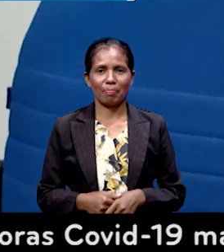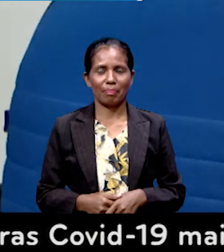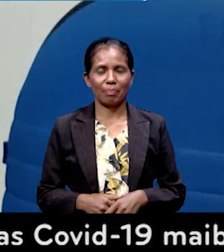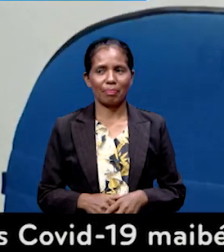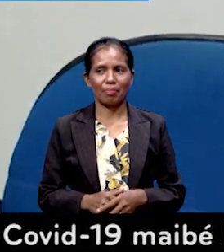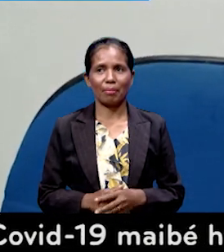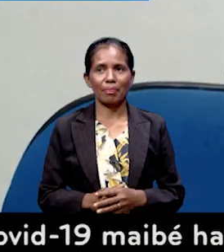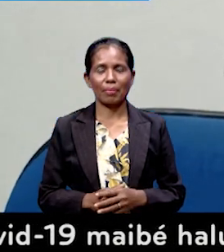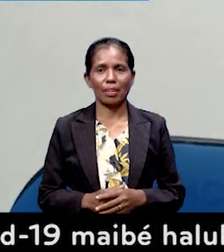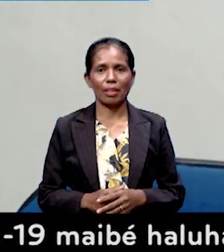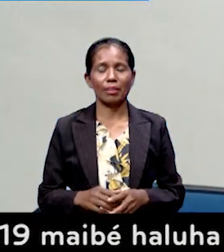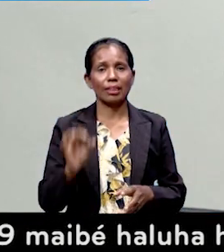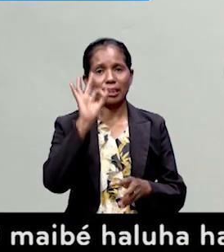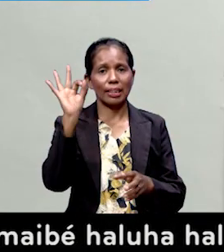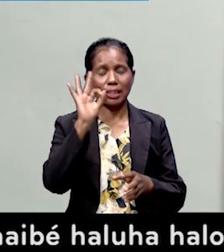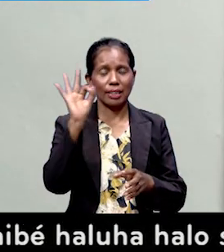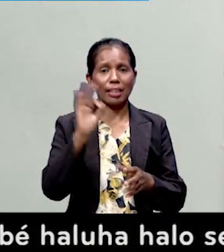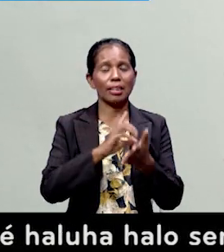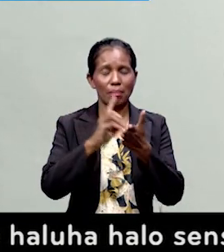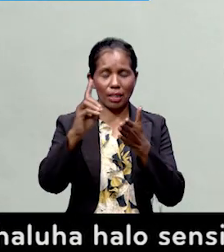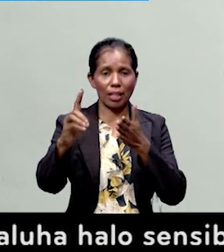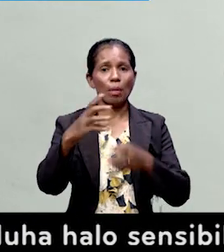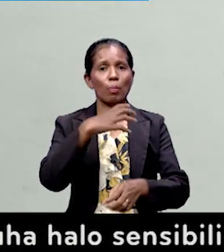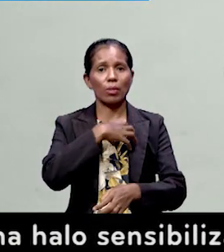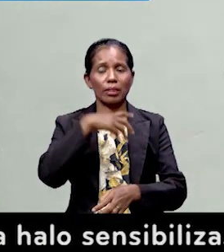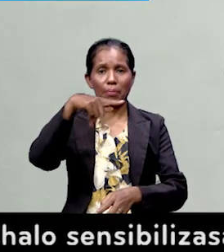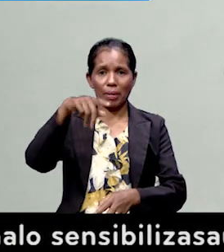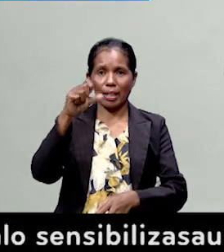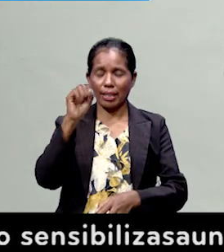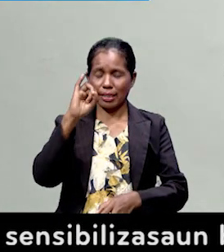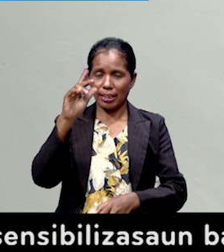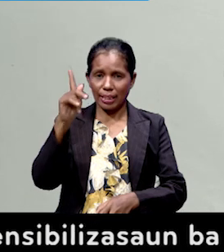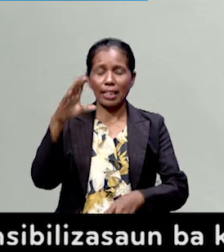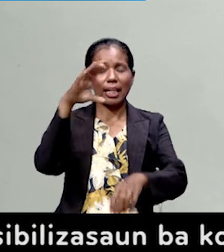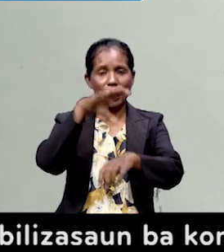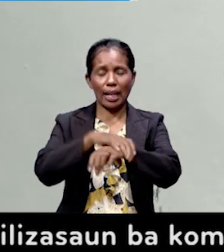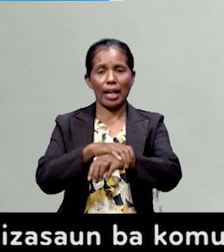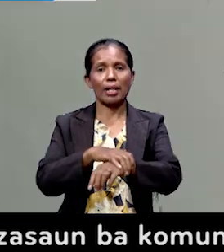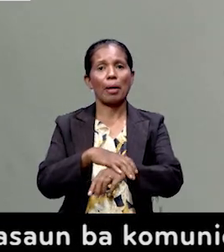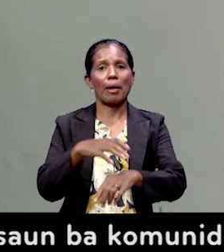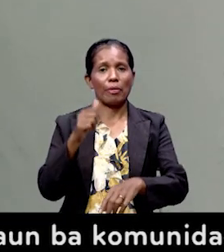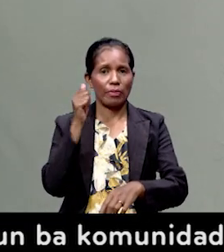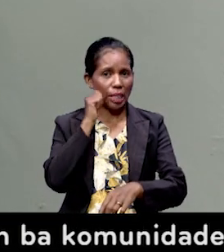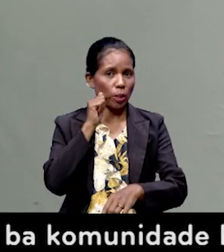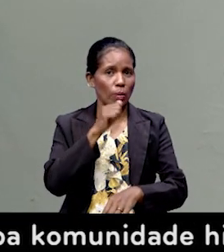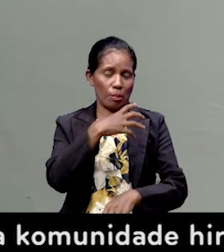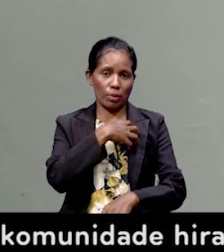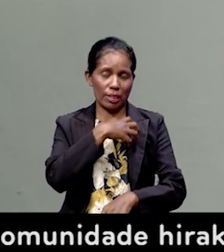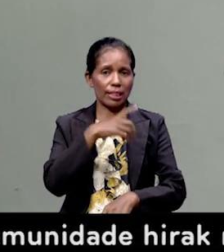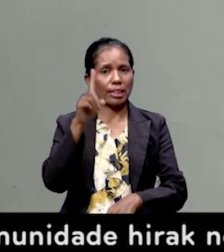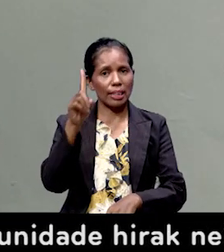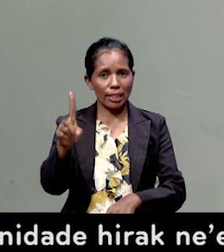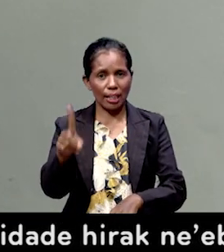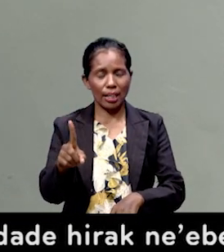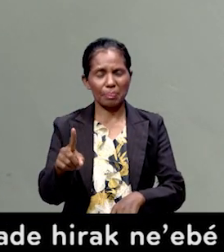E sexta semana, né, Pesig executa mandado Tribunal Distrital Lili, por halo detenção ba arguida ho inicial FSC, no dar membro penitela IDA,